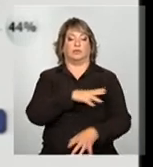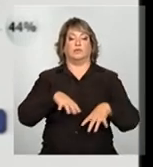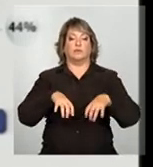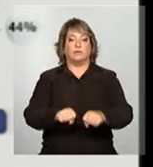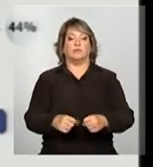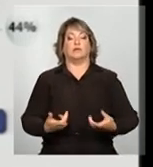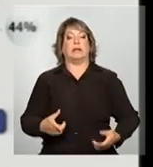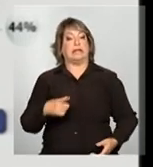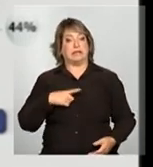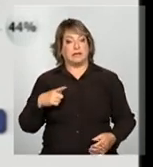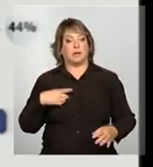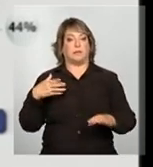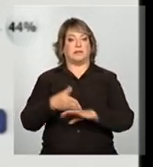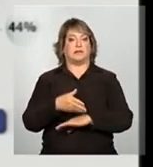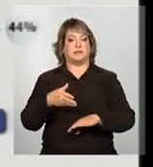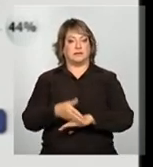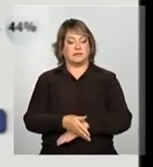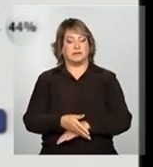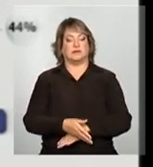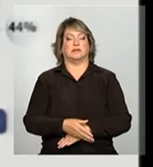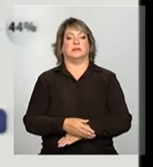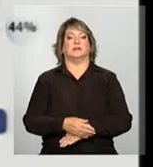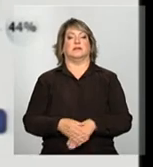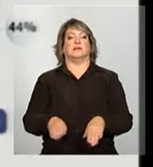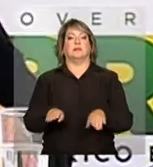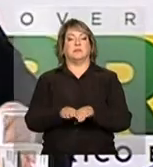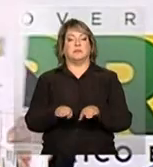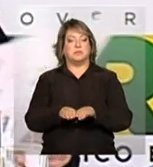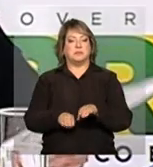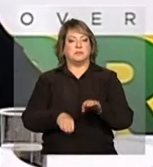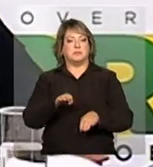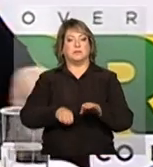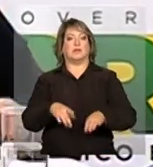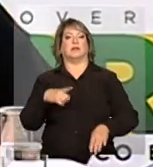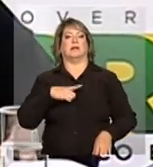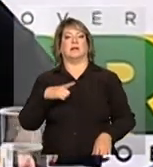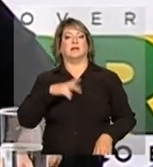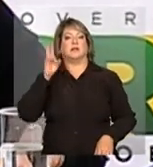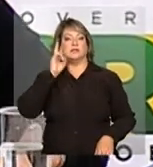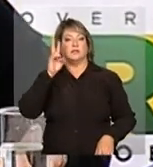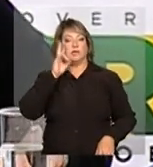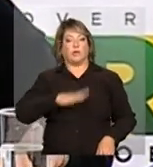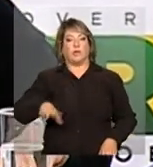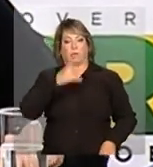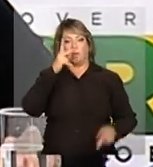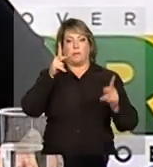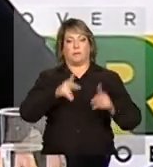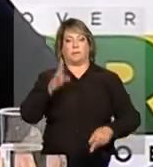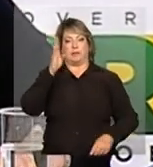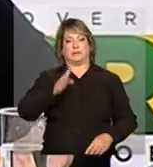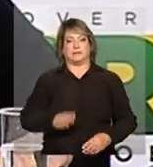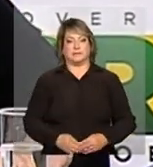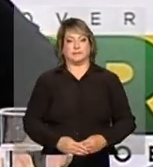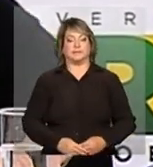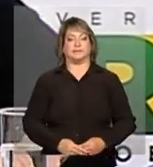tem uma participação simétrica em relação à população brasileira.